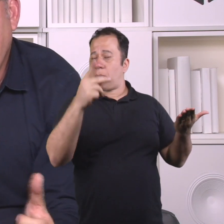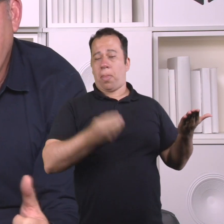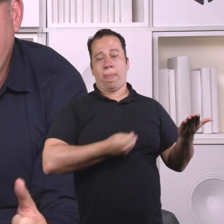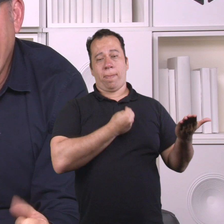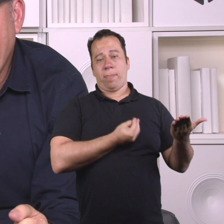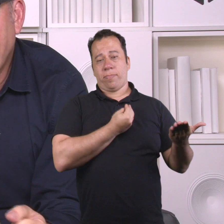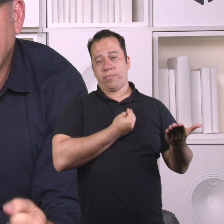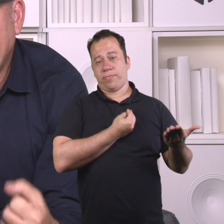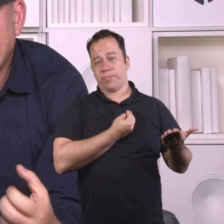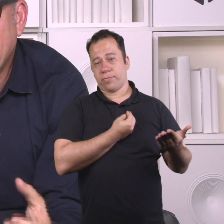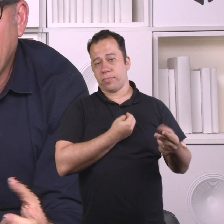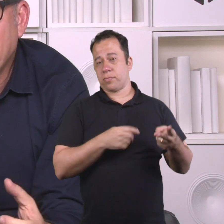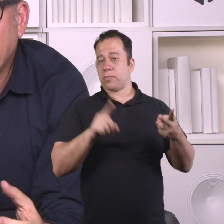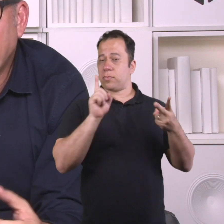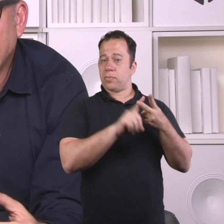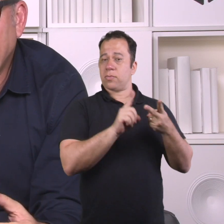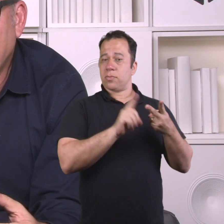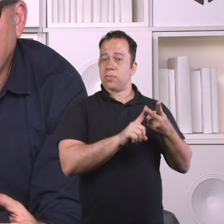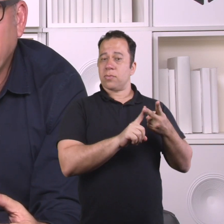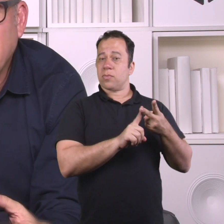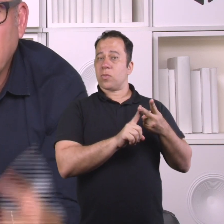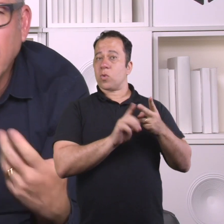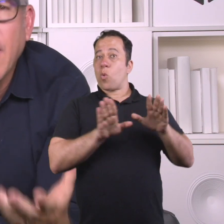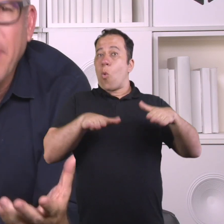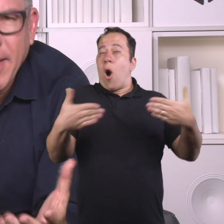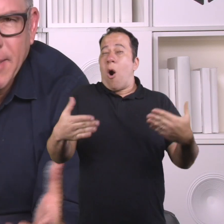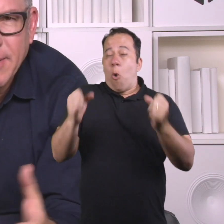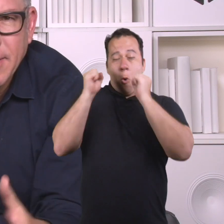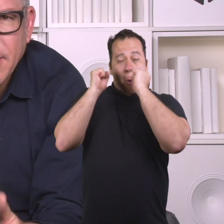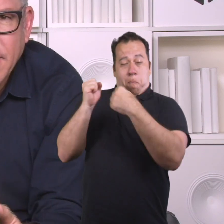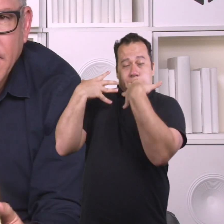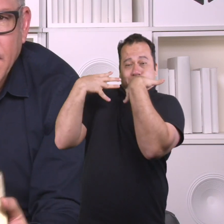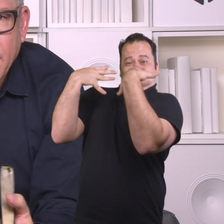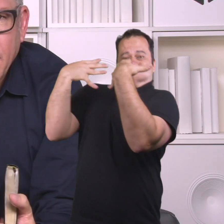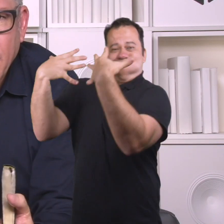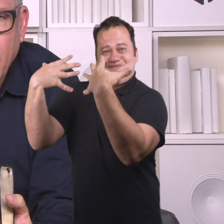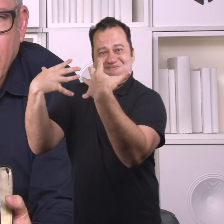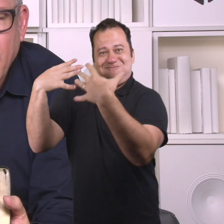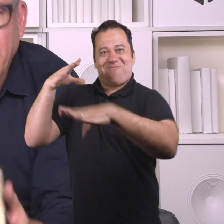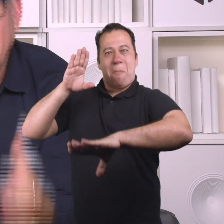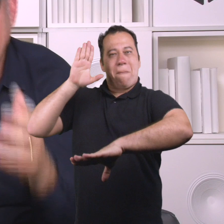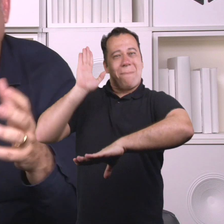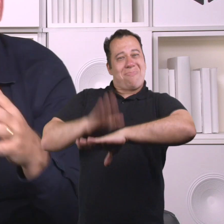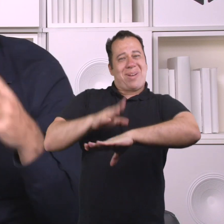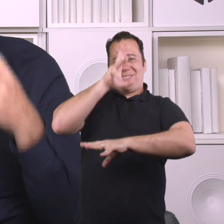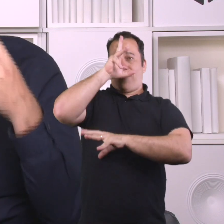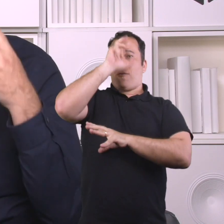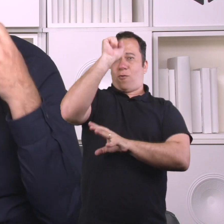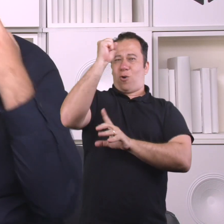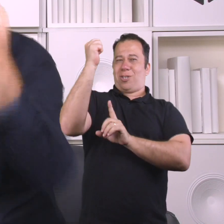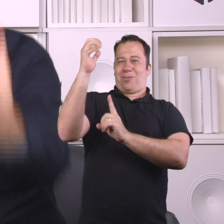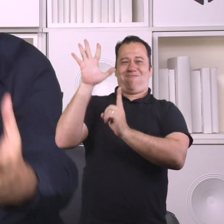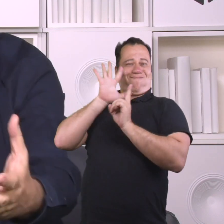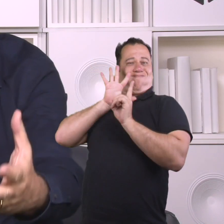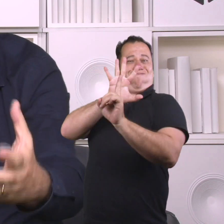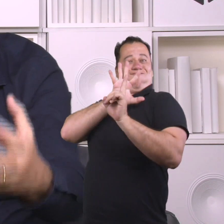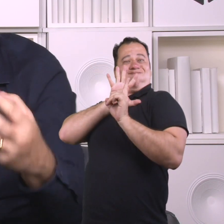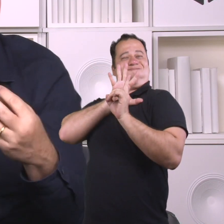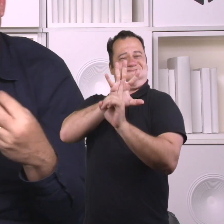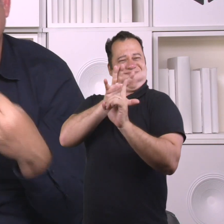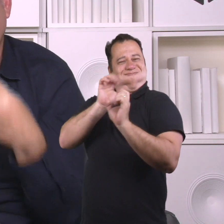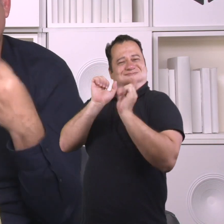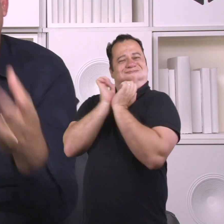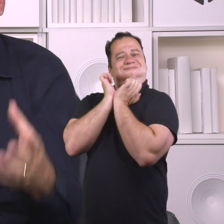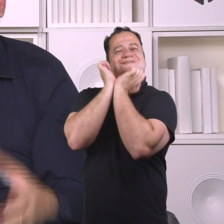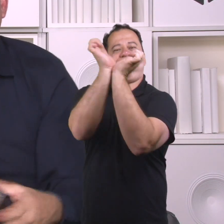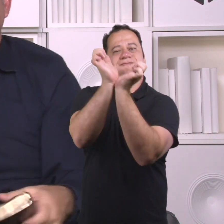E qual é a potestade contra a qual você luta mais? Ou a potestade que mais te assedia, que